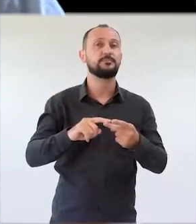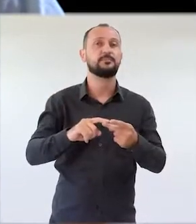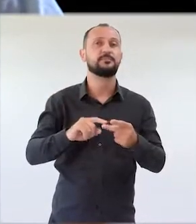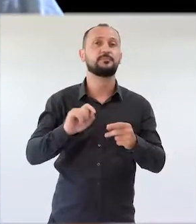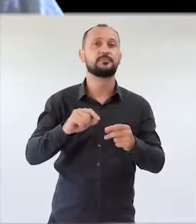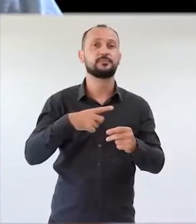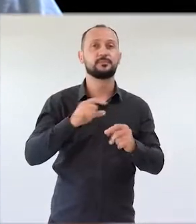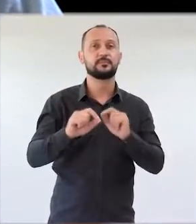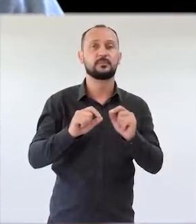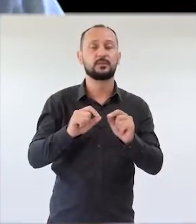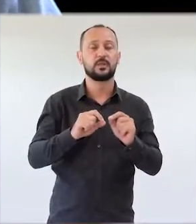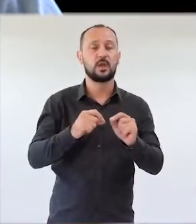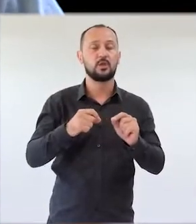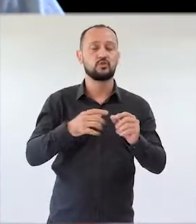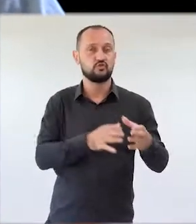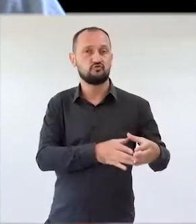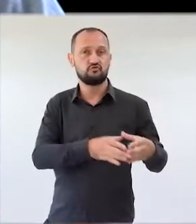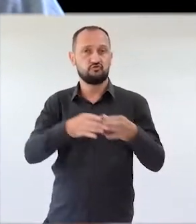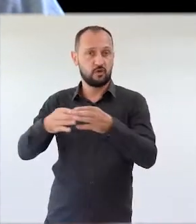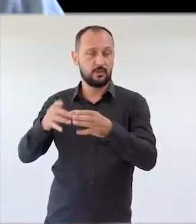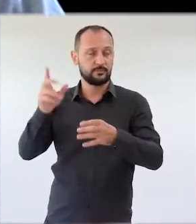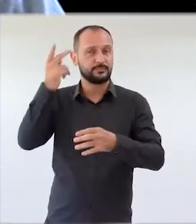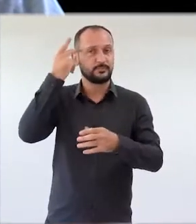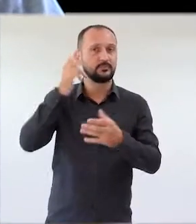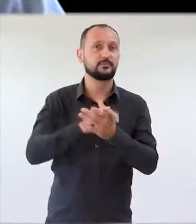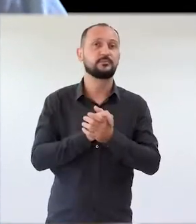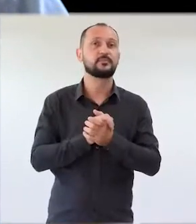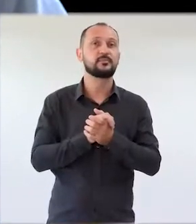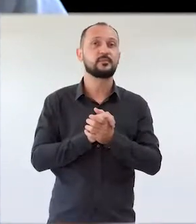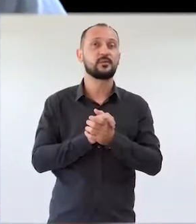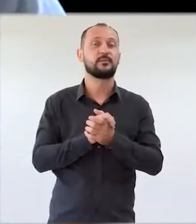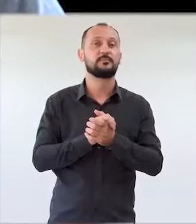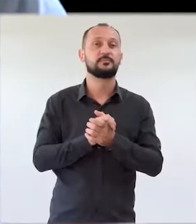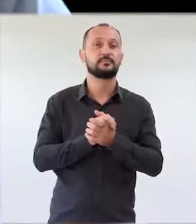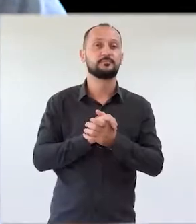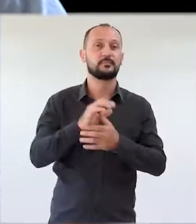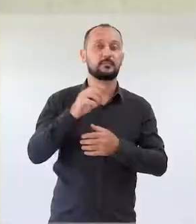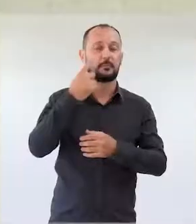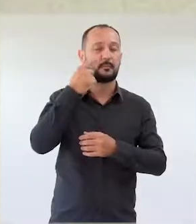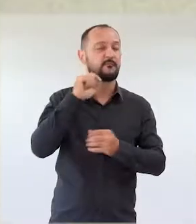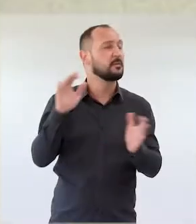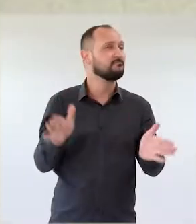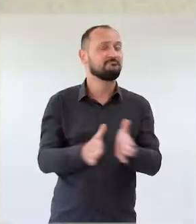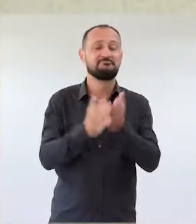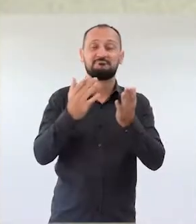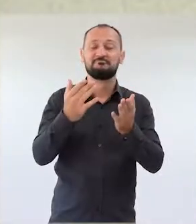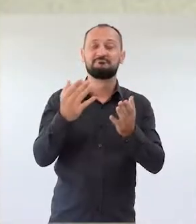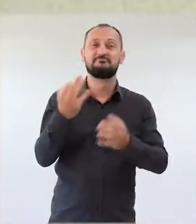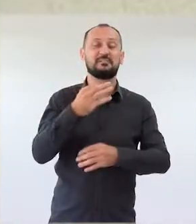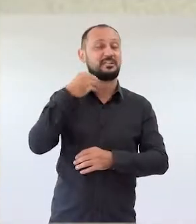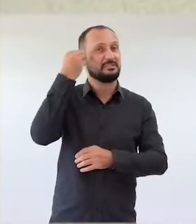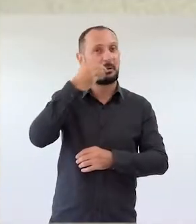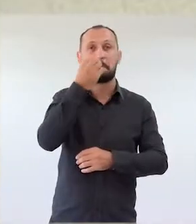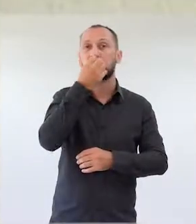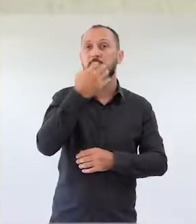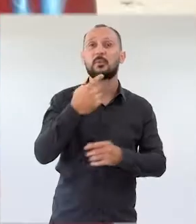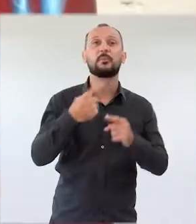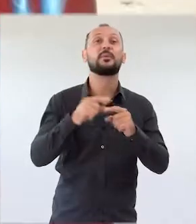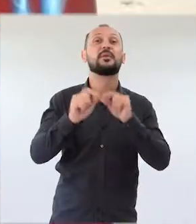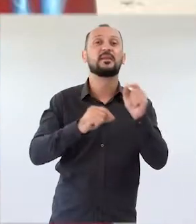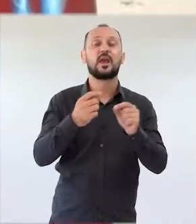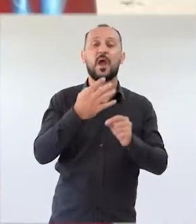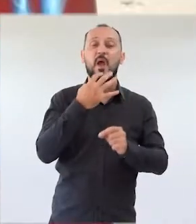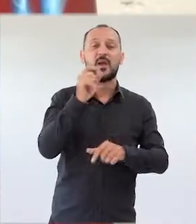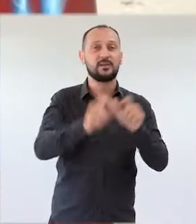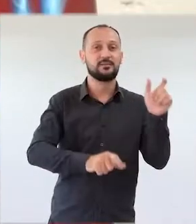né, e nós fomos para lá, que é o Magic Championship. É uma experiência muito, muito boa, porque